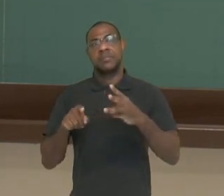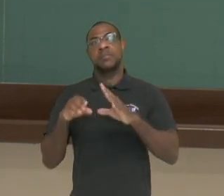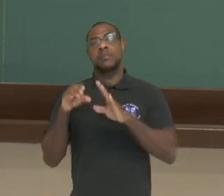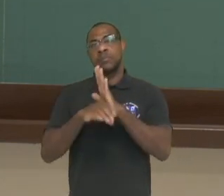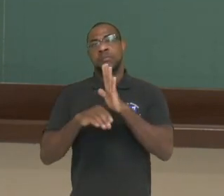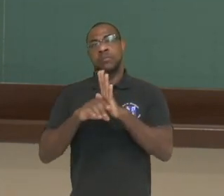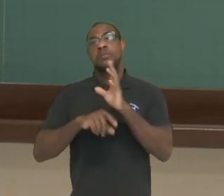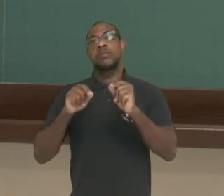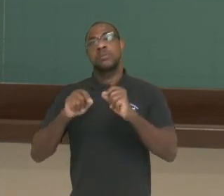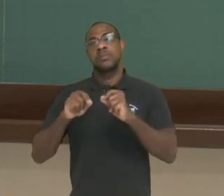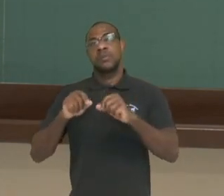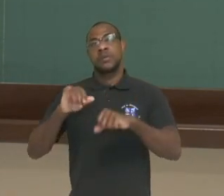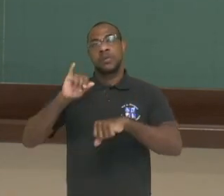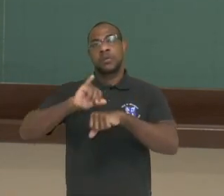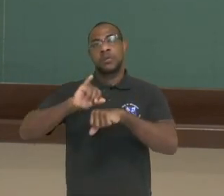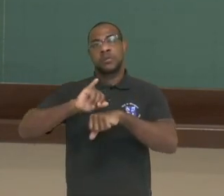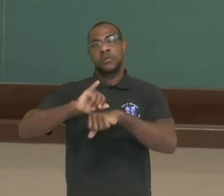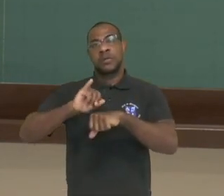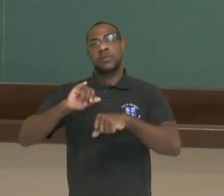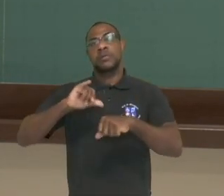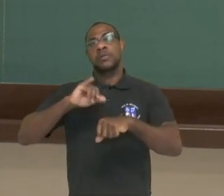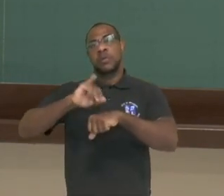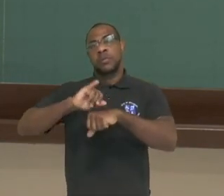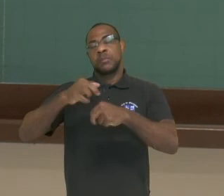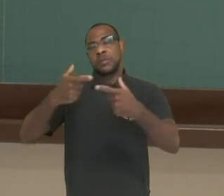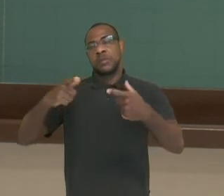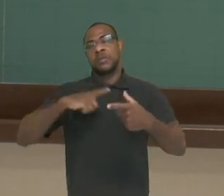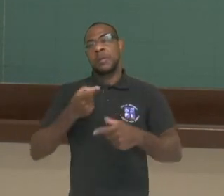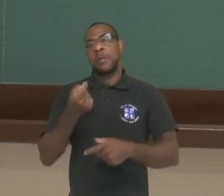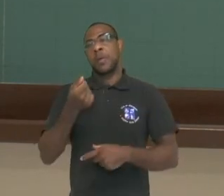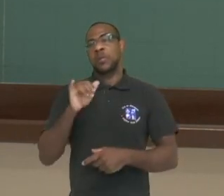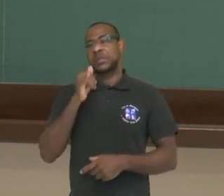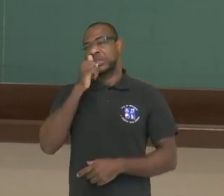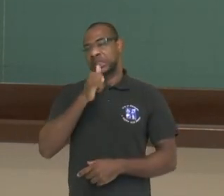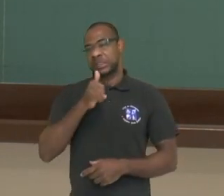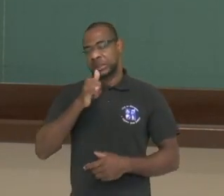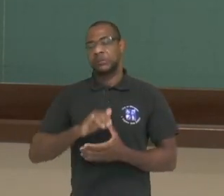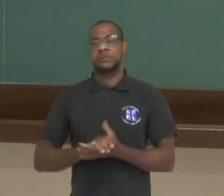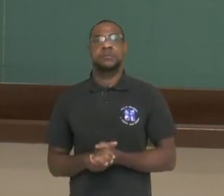elétricos. Muito bem, eu espero que você tenha gostado, feito muitas